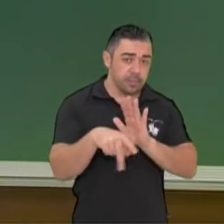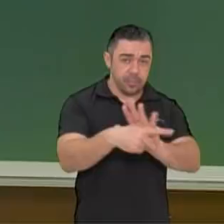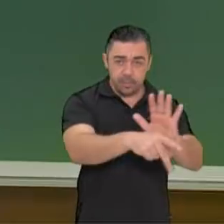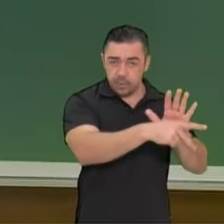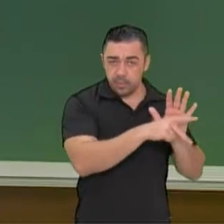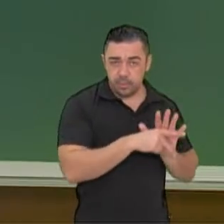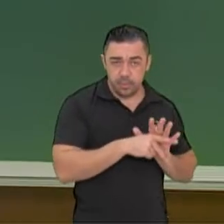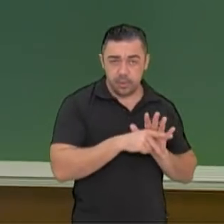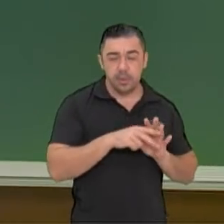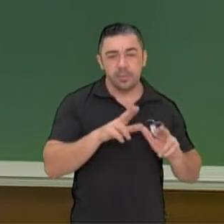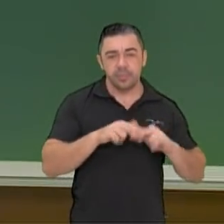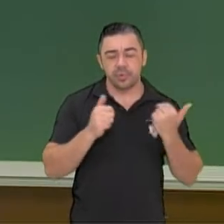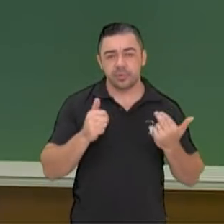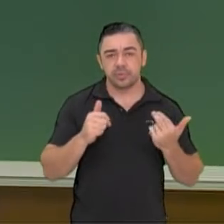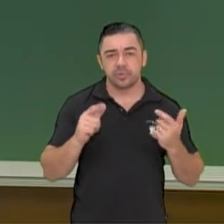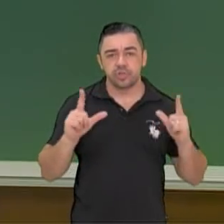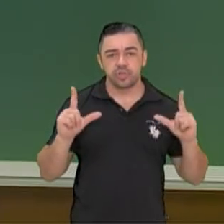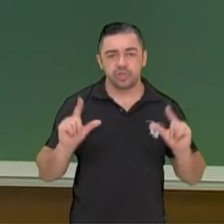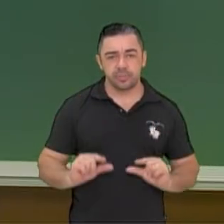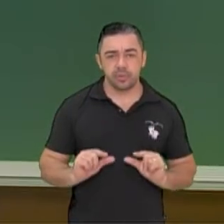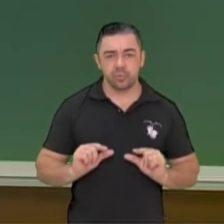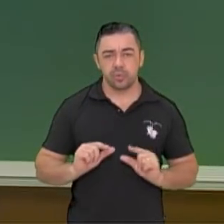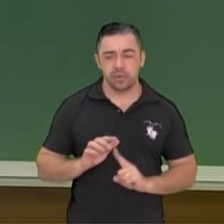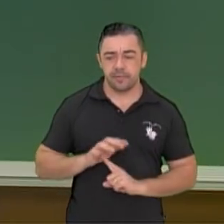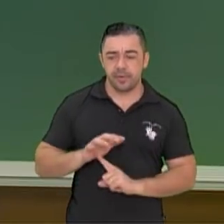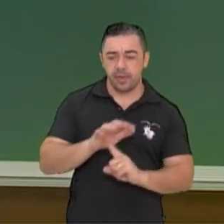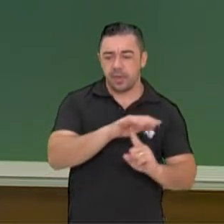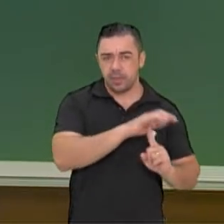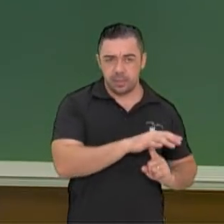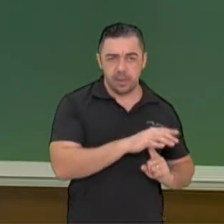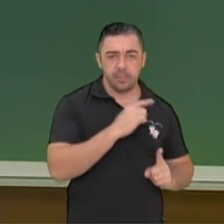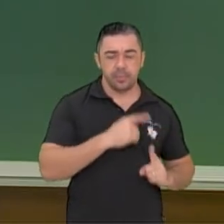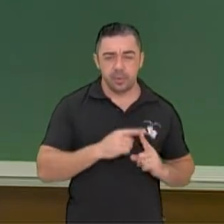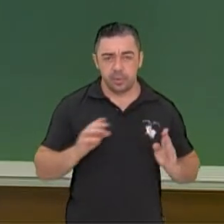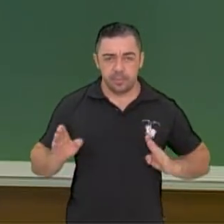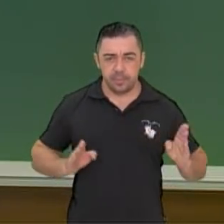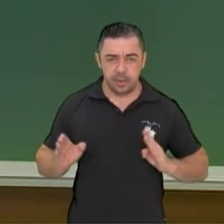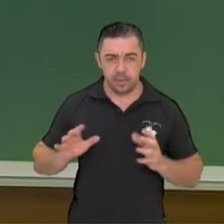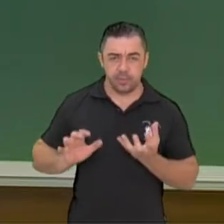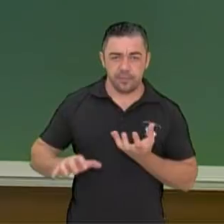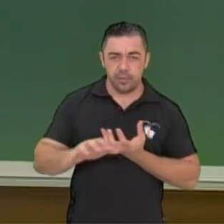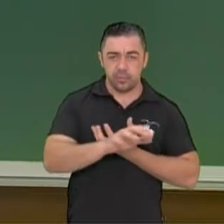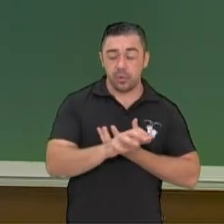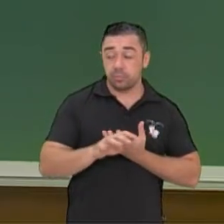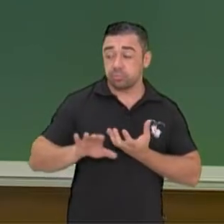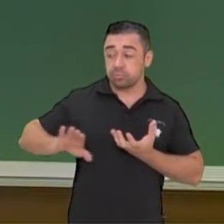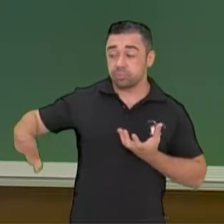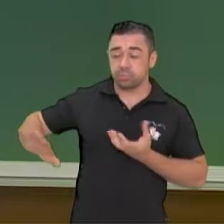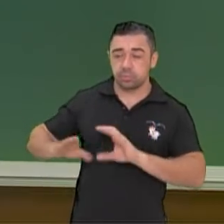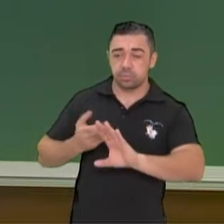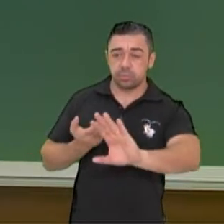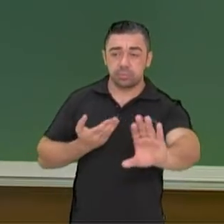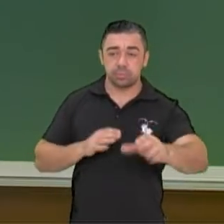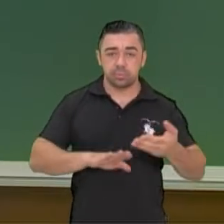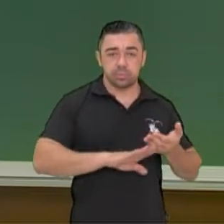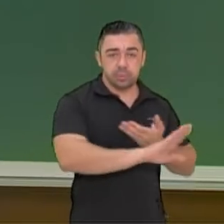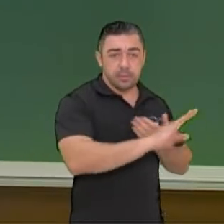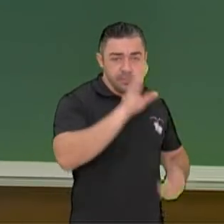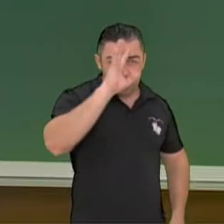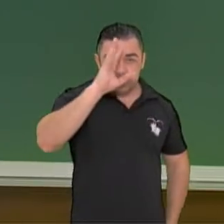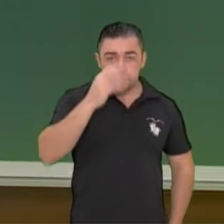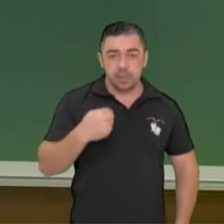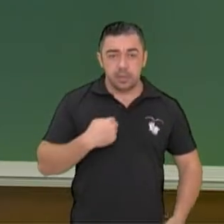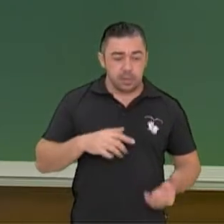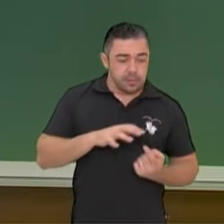que diminui muito o comércio no período feudal entre os feudos. Né? Você imagine a dor de cabeça para um